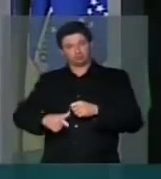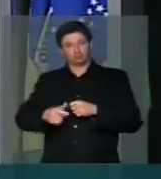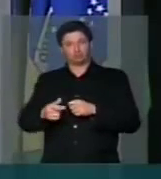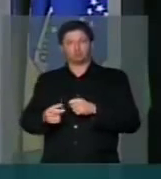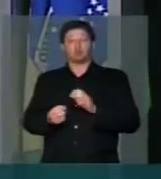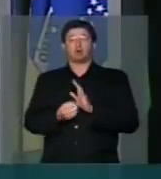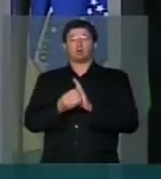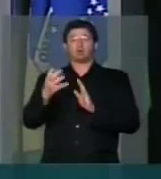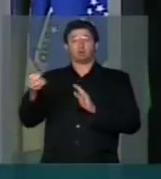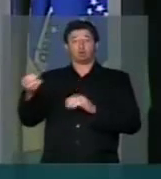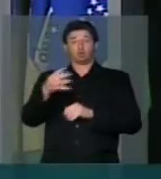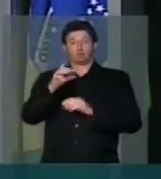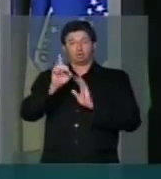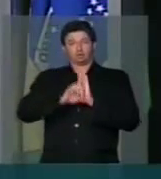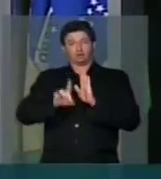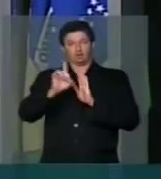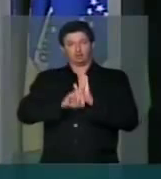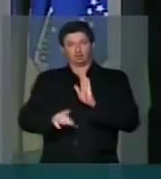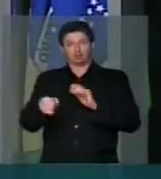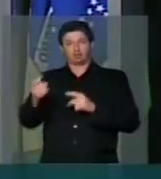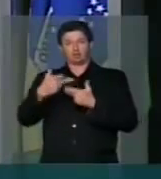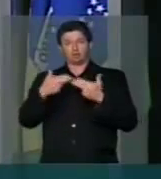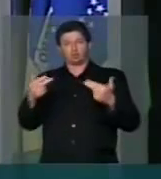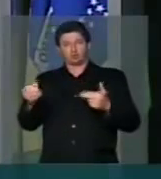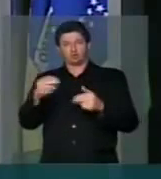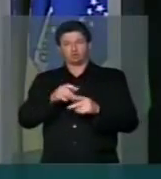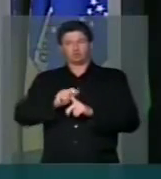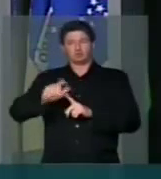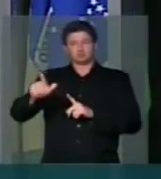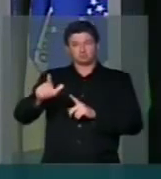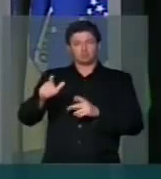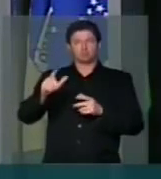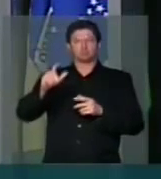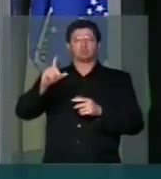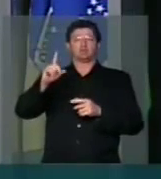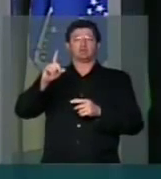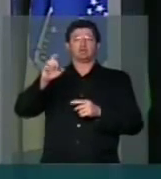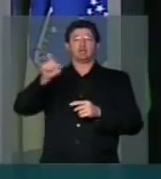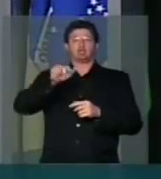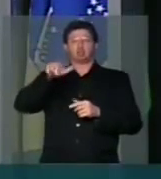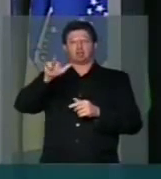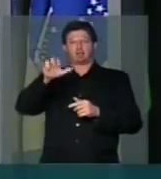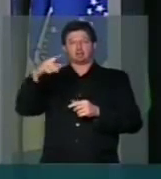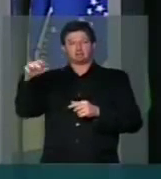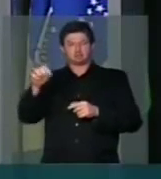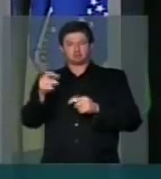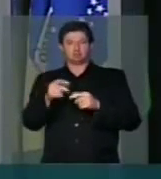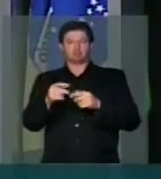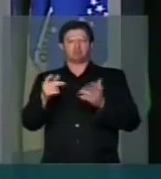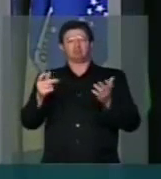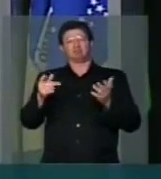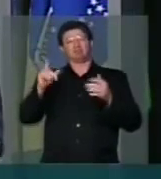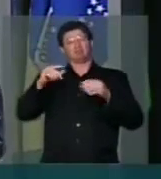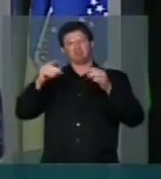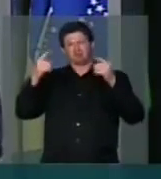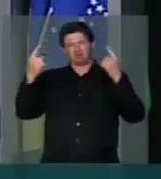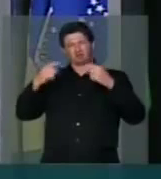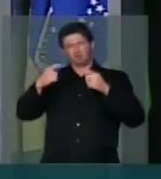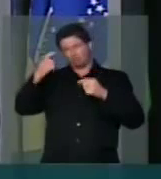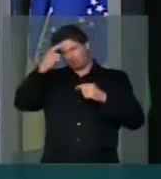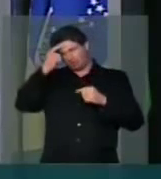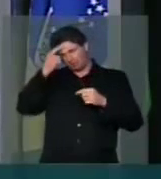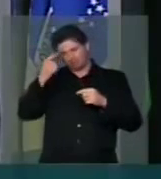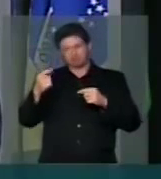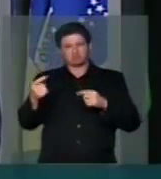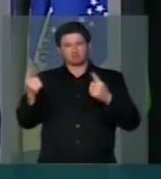outra leva de decretos, de atos de exoneração e nomeação seja feita, é algo que depõe contra a racionalidade,